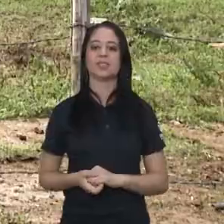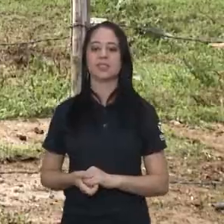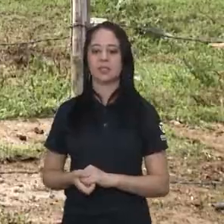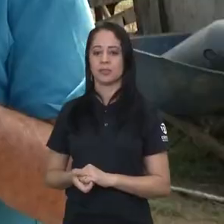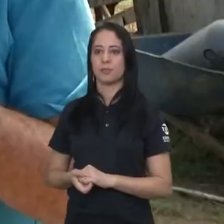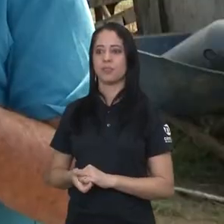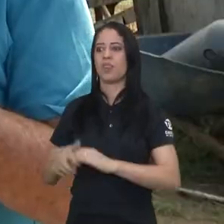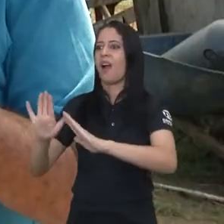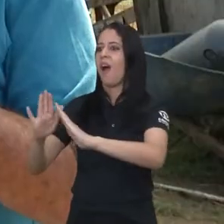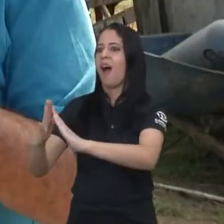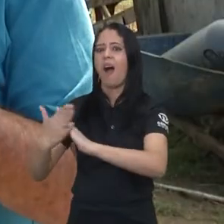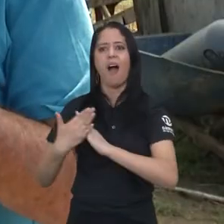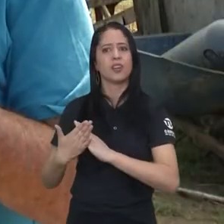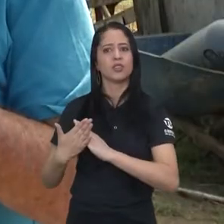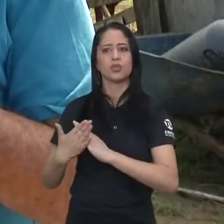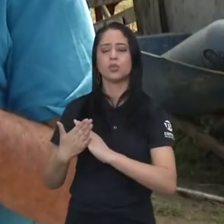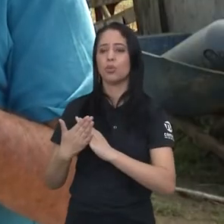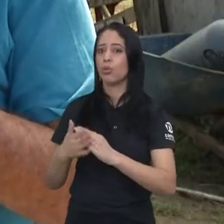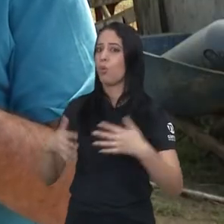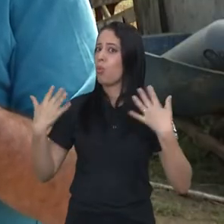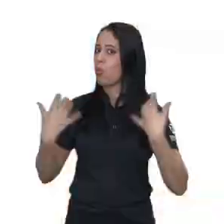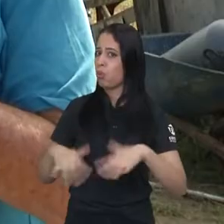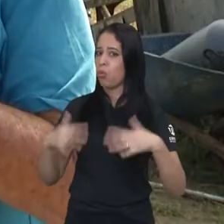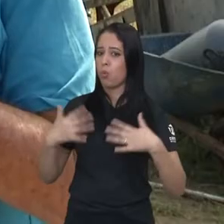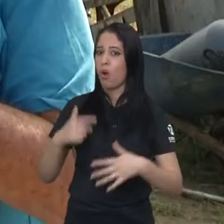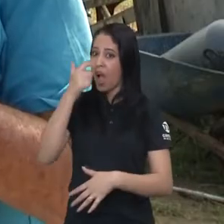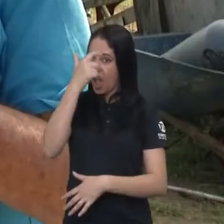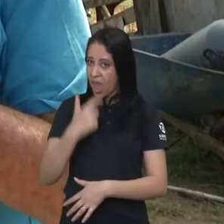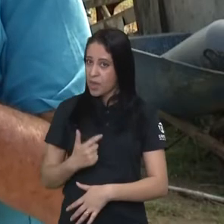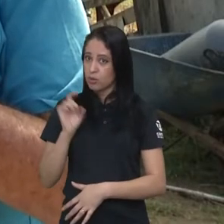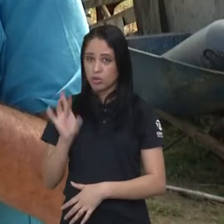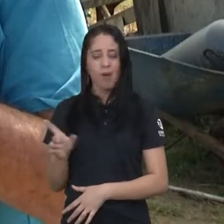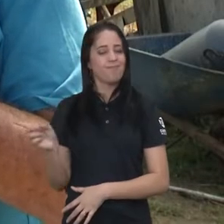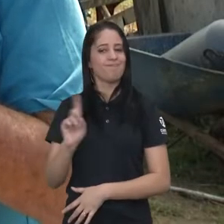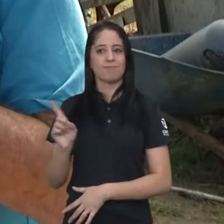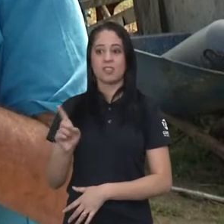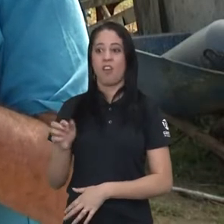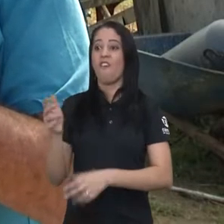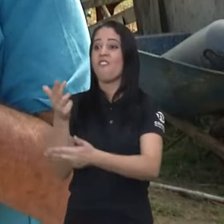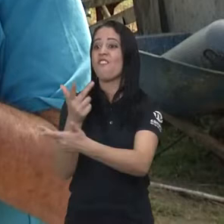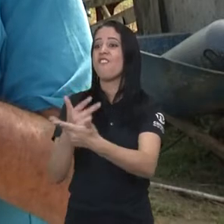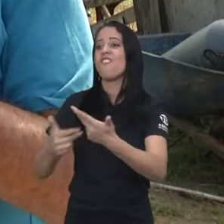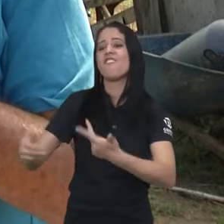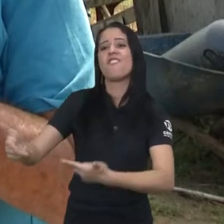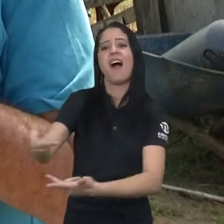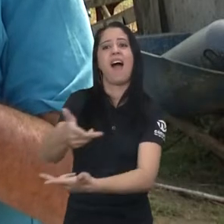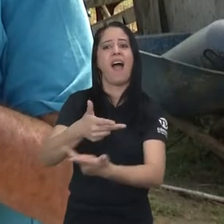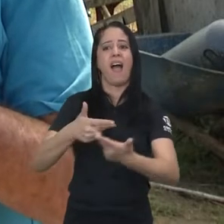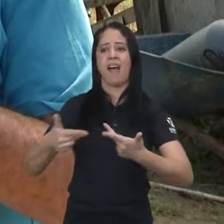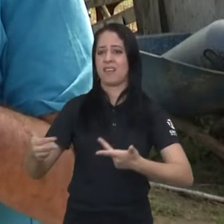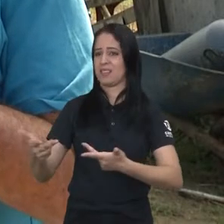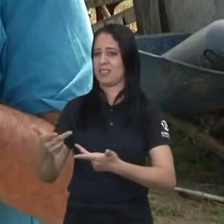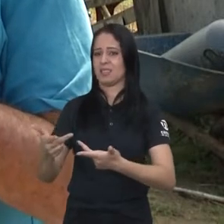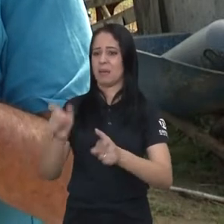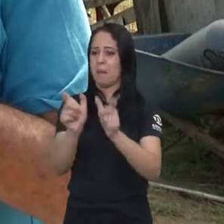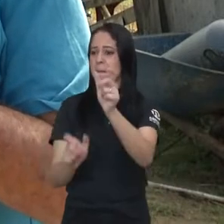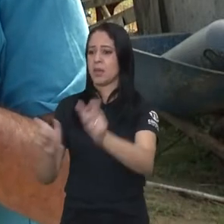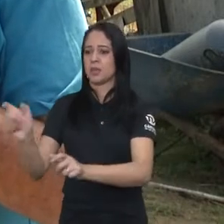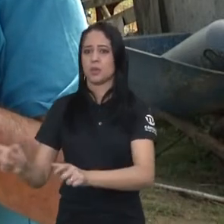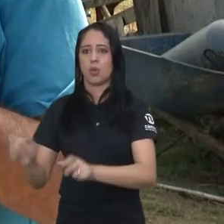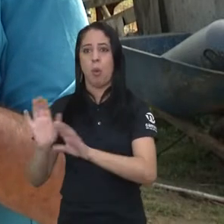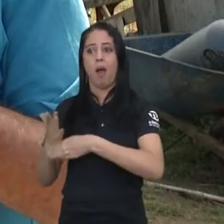do setor ajudou muito a gente na produção Não é só eu várias pessoas hoje da